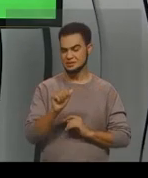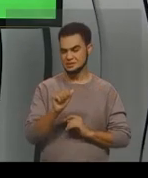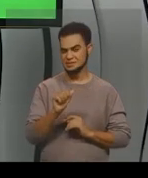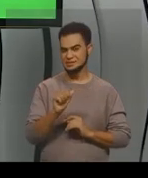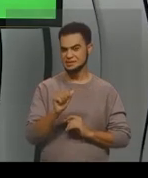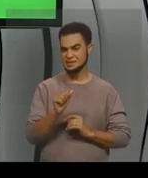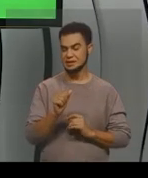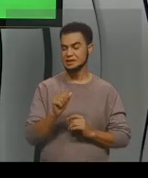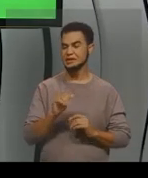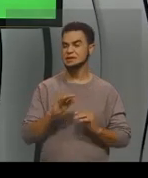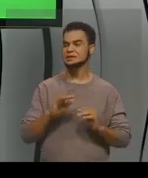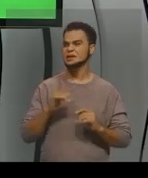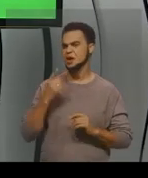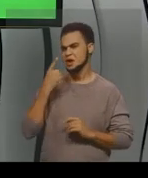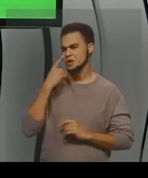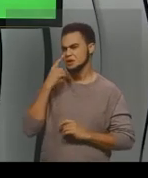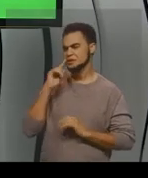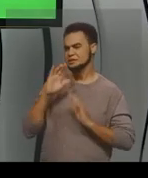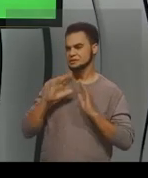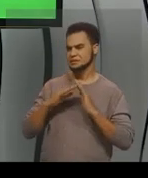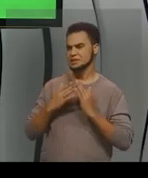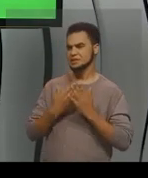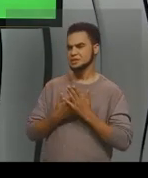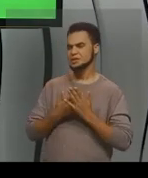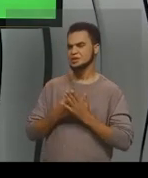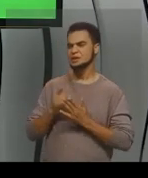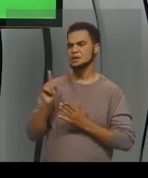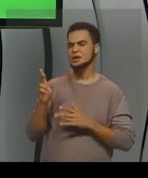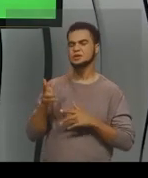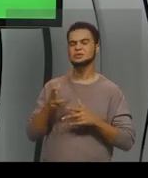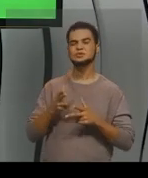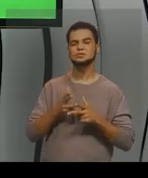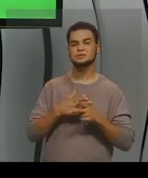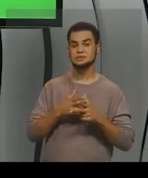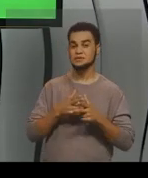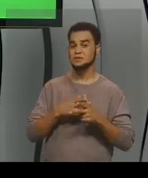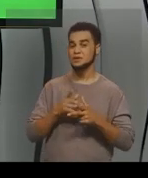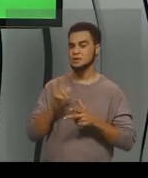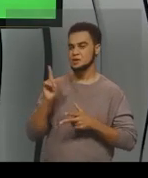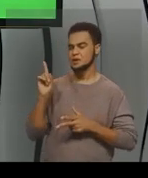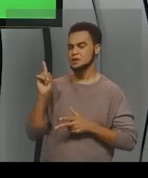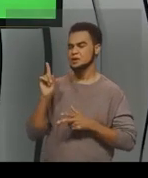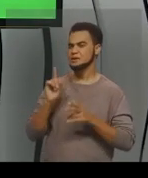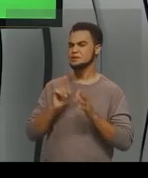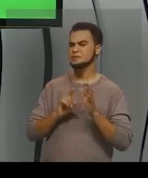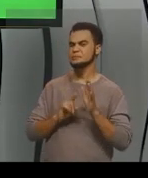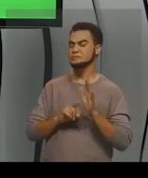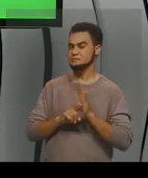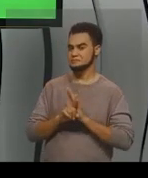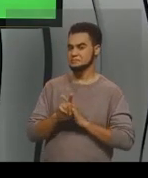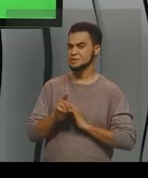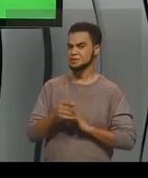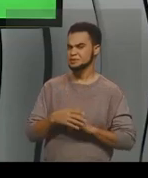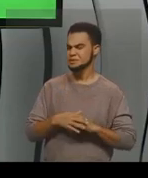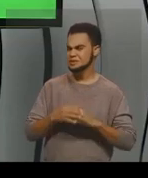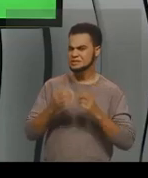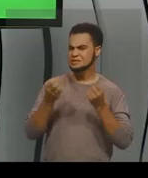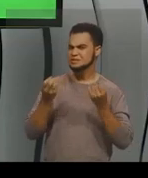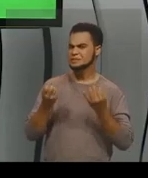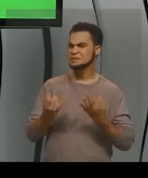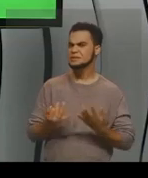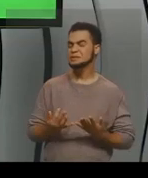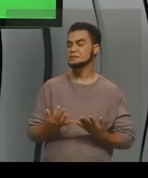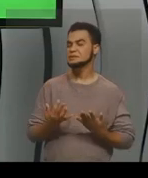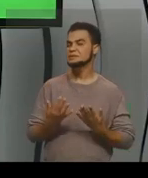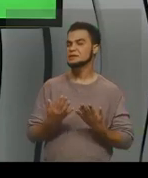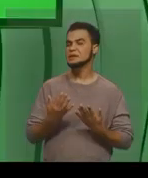Estadual Francisco Bernardino, em Juiz de Fora, está pedindo para explicar